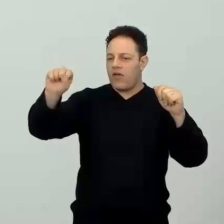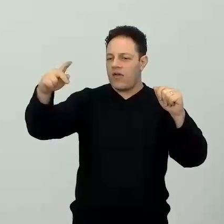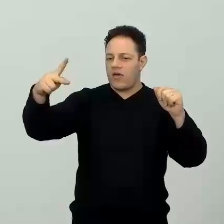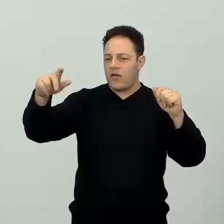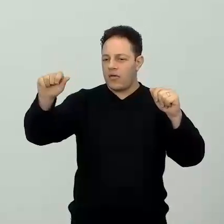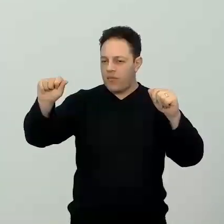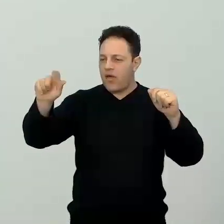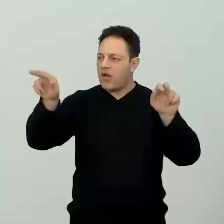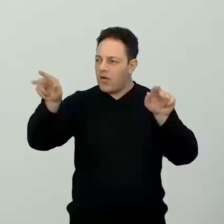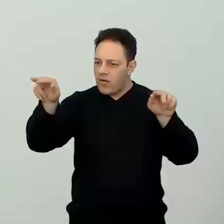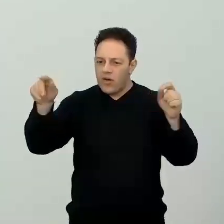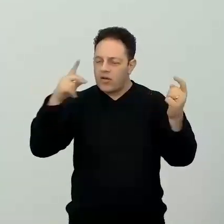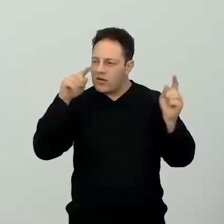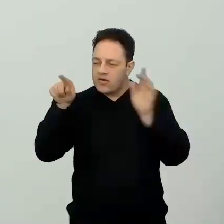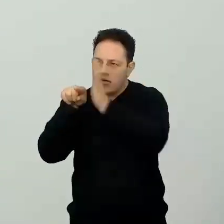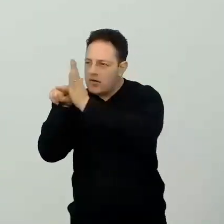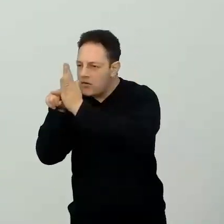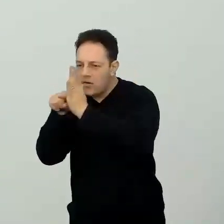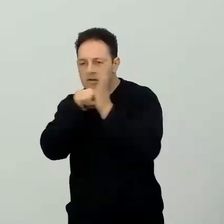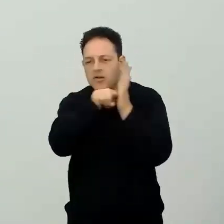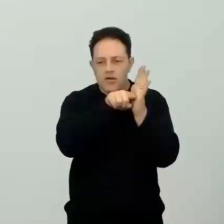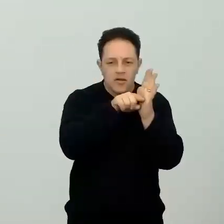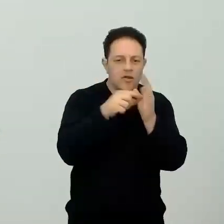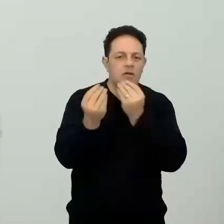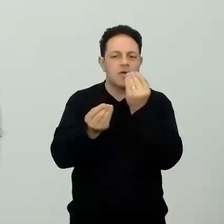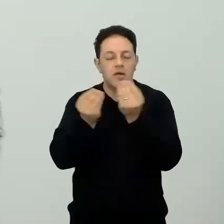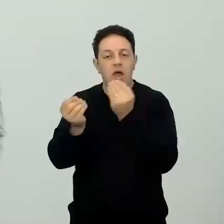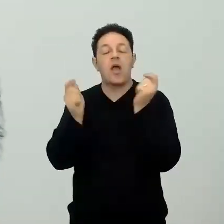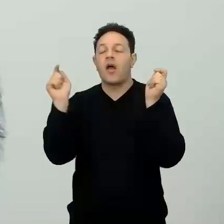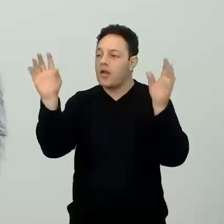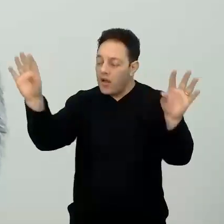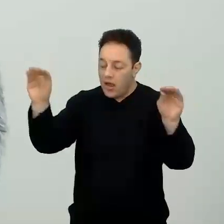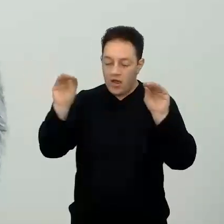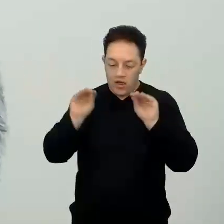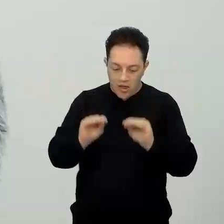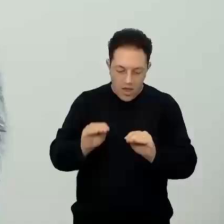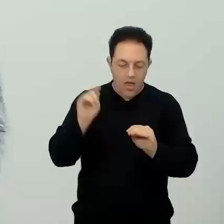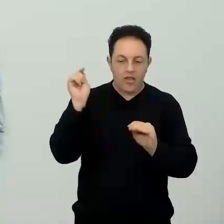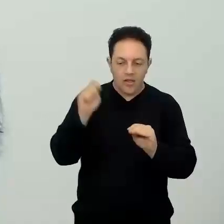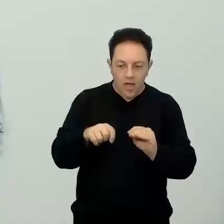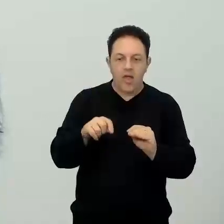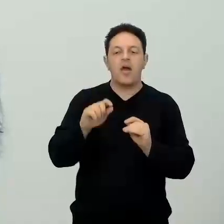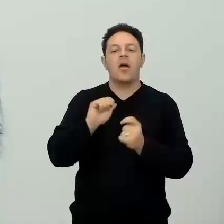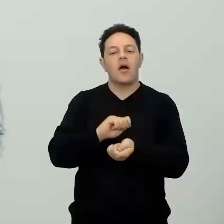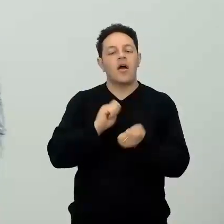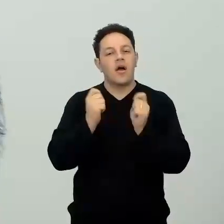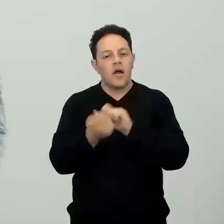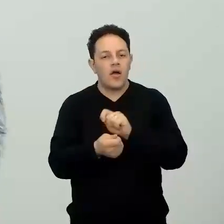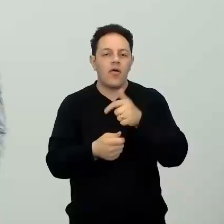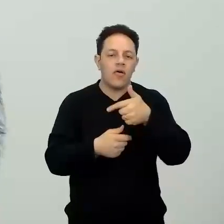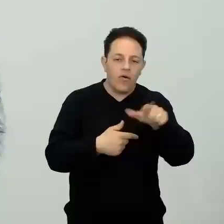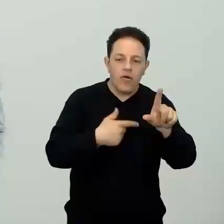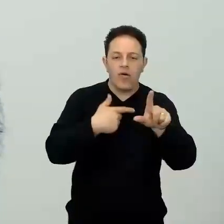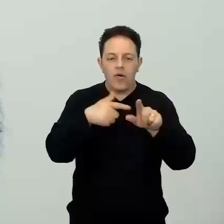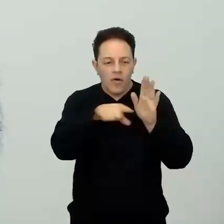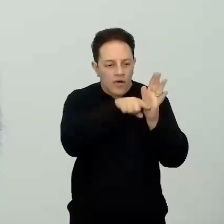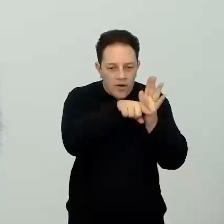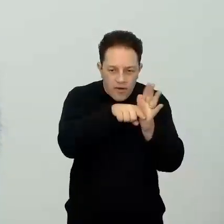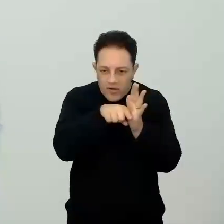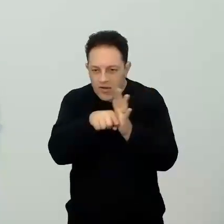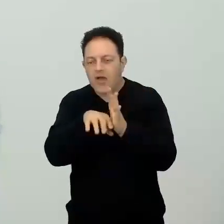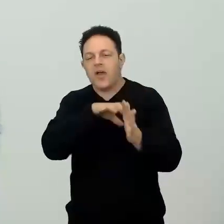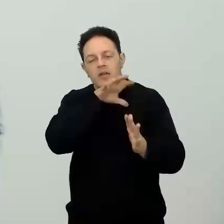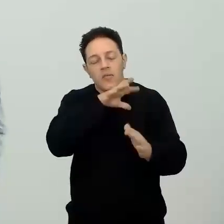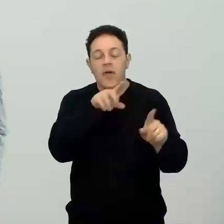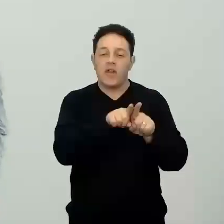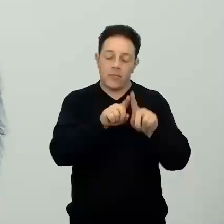claro que você estudando esses animais, você pode transferir, então, né, para outros animais ou para os seres